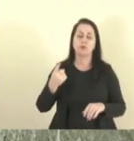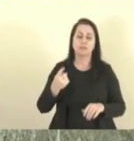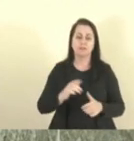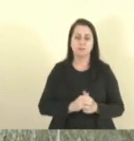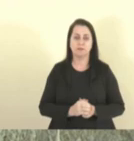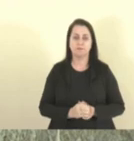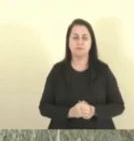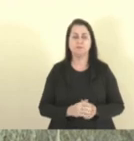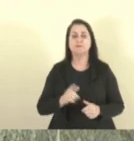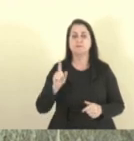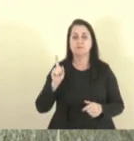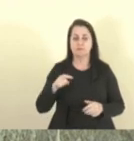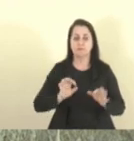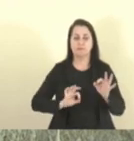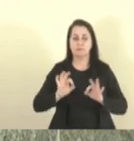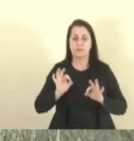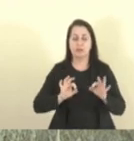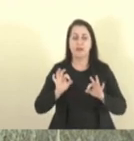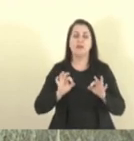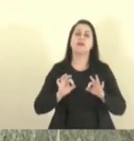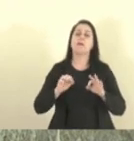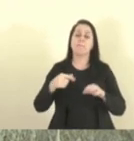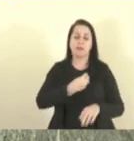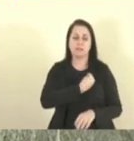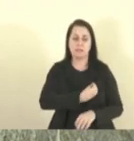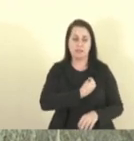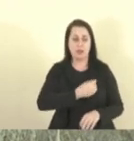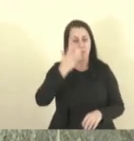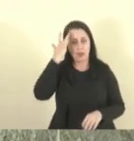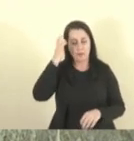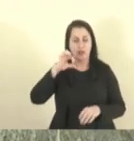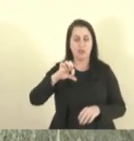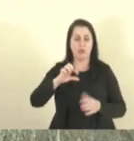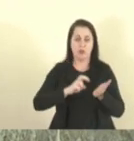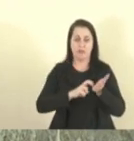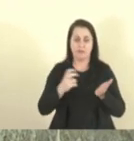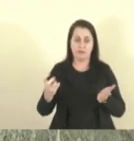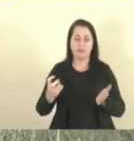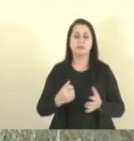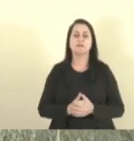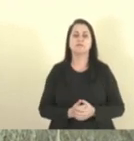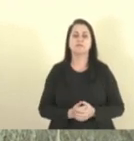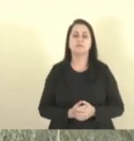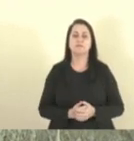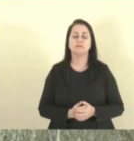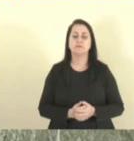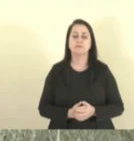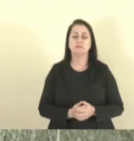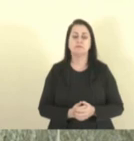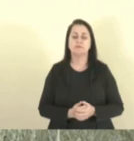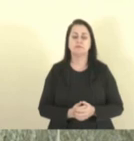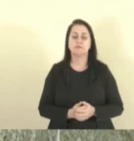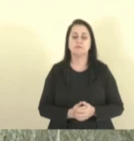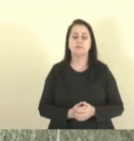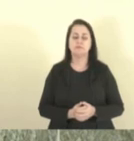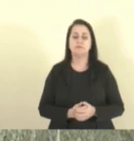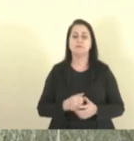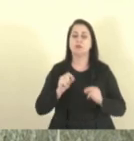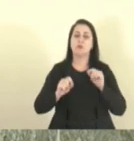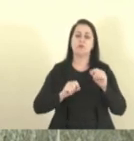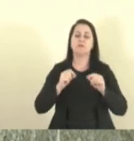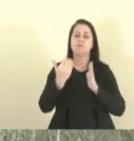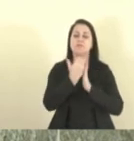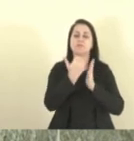que será ordinária, híbrida virtual e presencial, amanhã, às nove horas, para a qual designo, expediente, o que ocorrer,